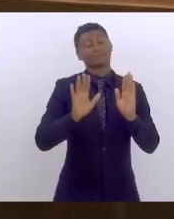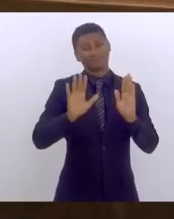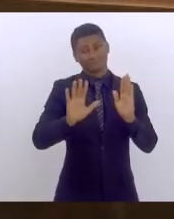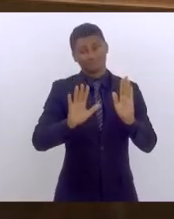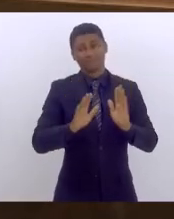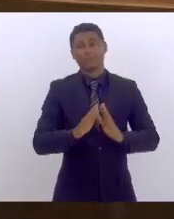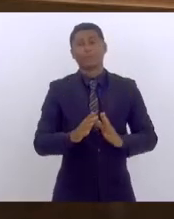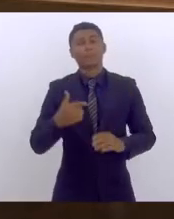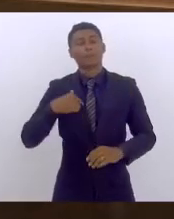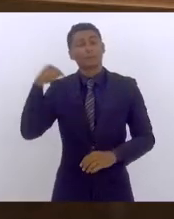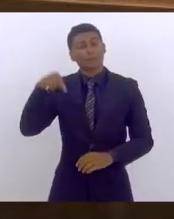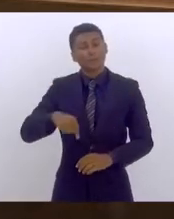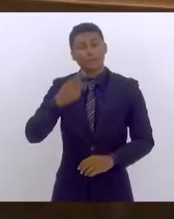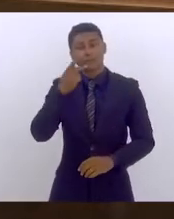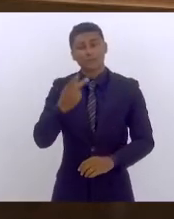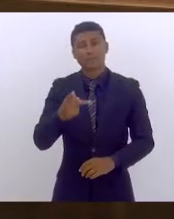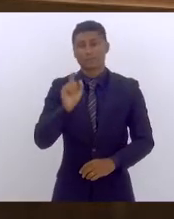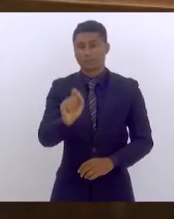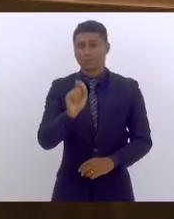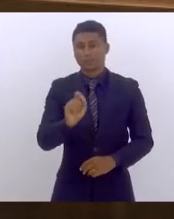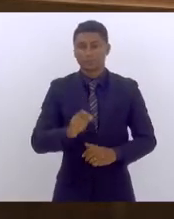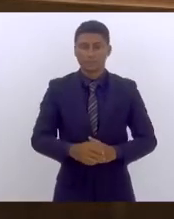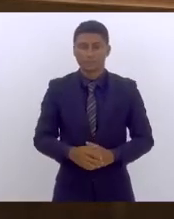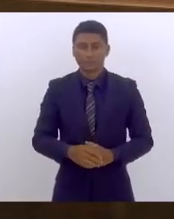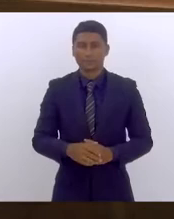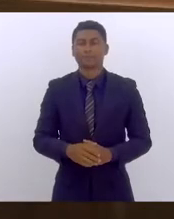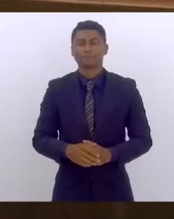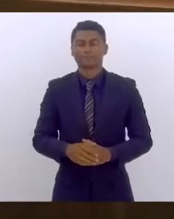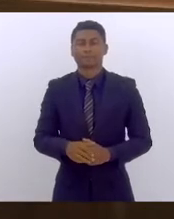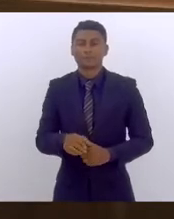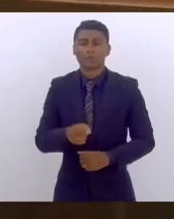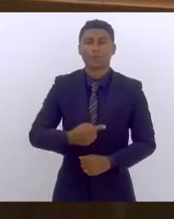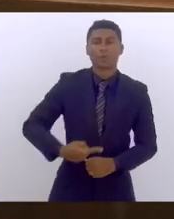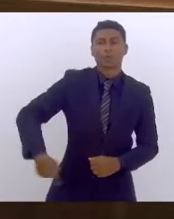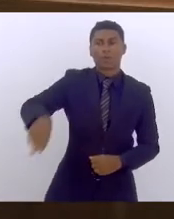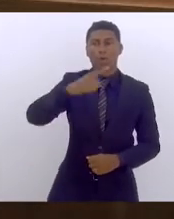na verdade, eu quero aqui destacar que nós aproveitamos